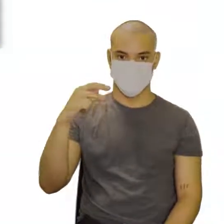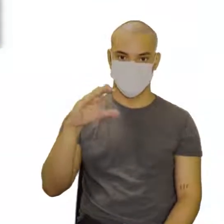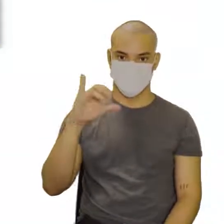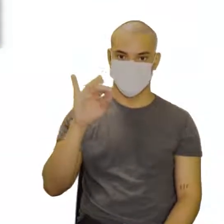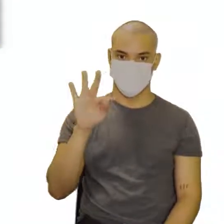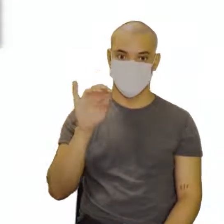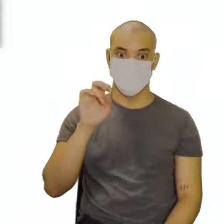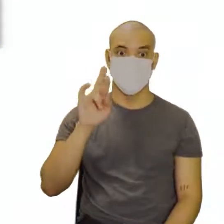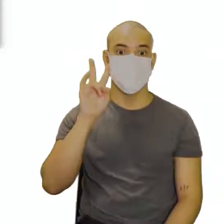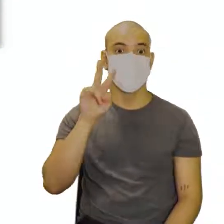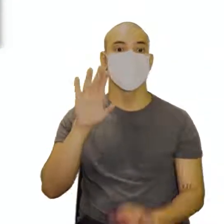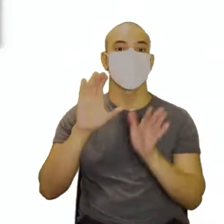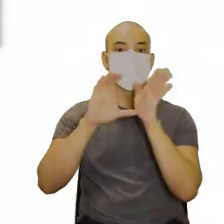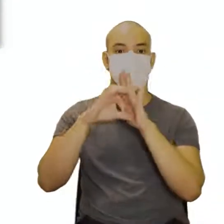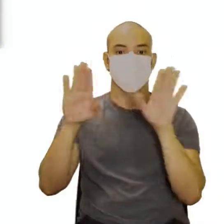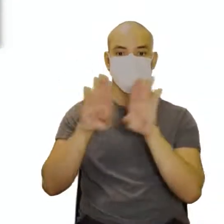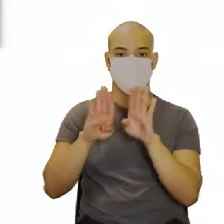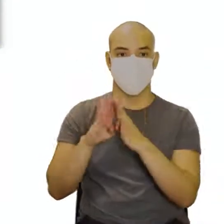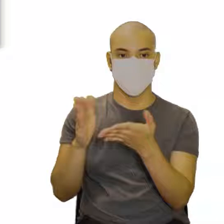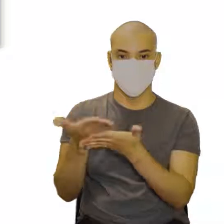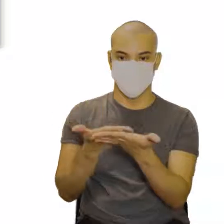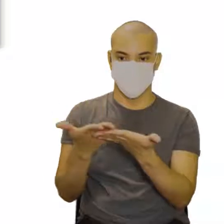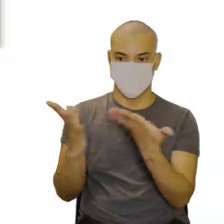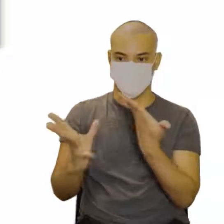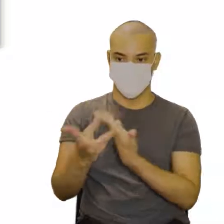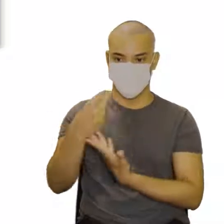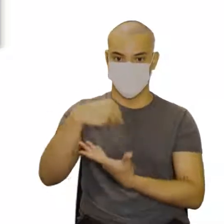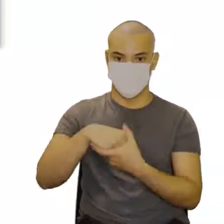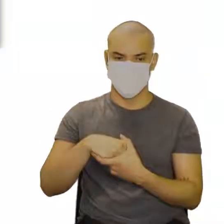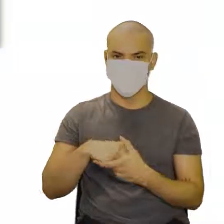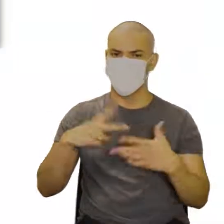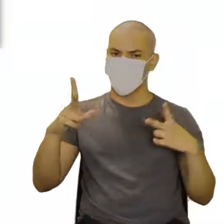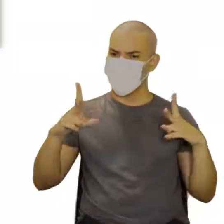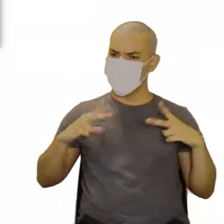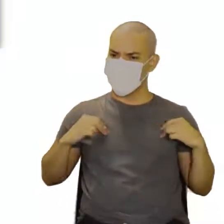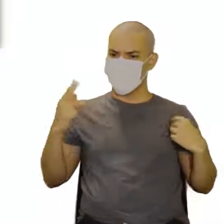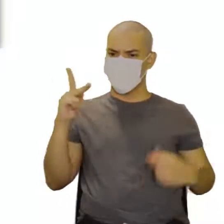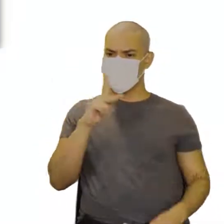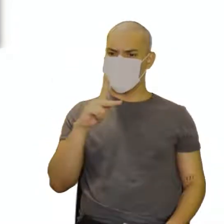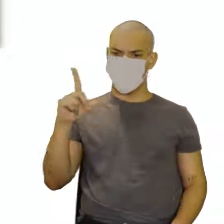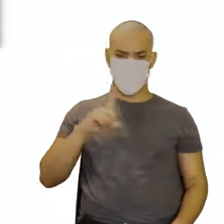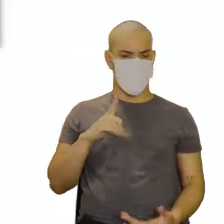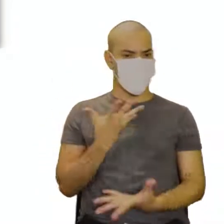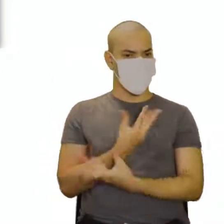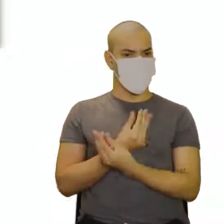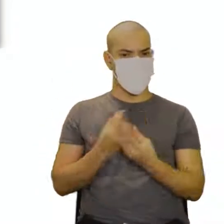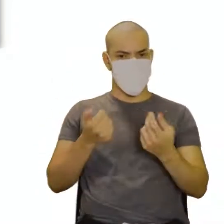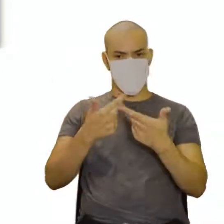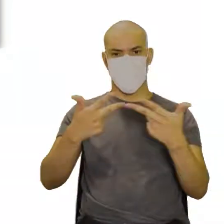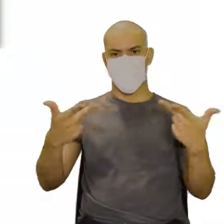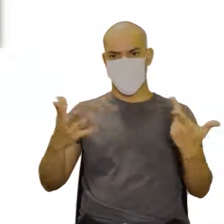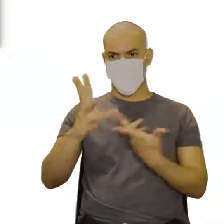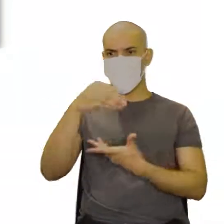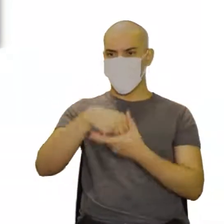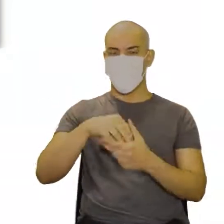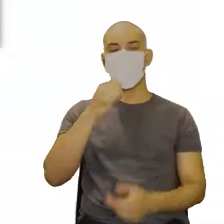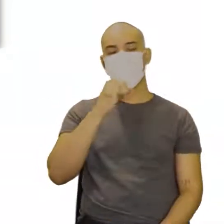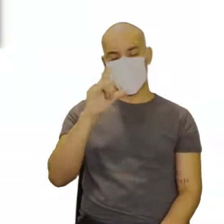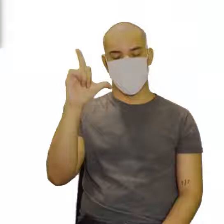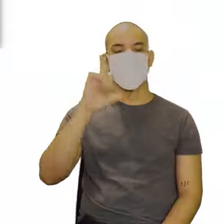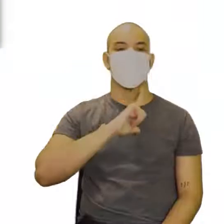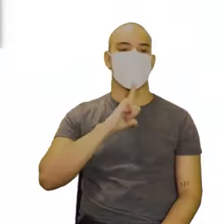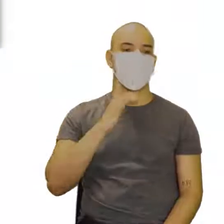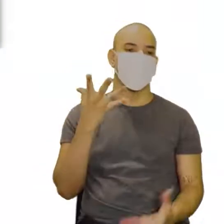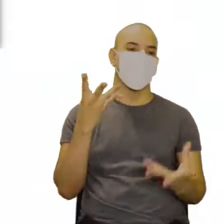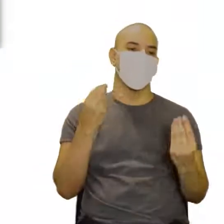ver conceito e aplicações. Nossa, professora, tem muita coisa, né, quando se trata em eletricidade. Tem, pessoal,